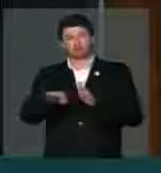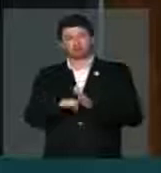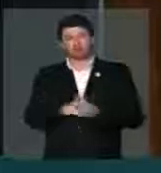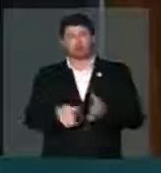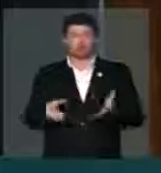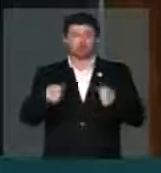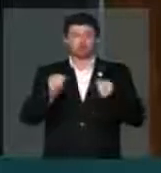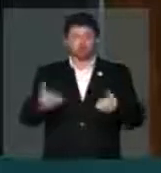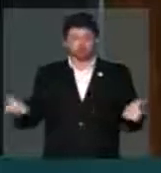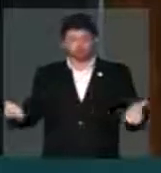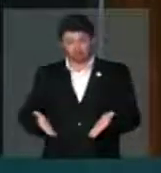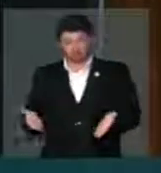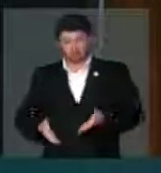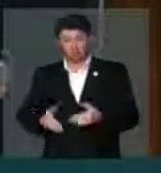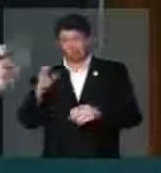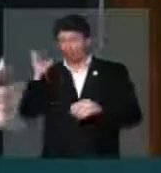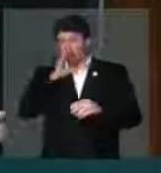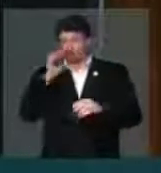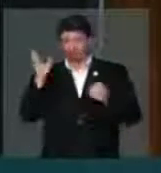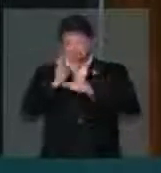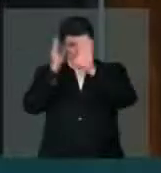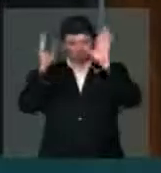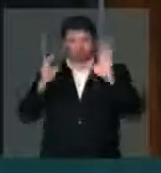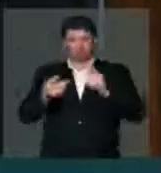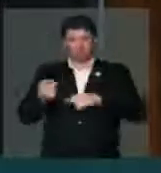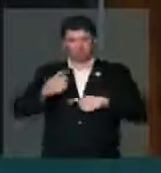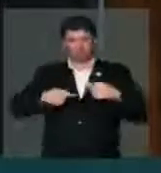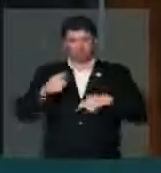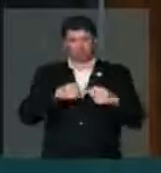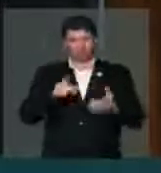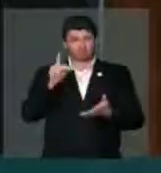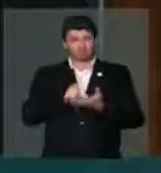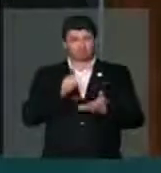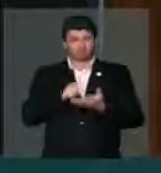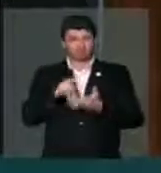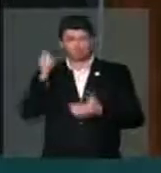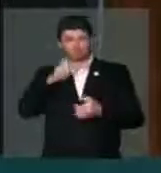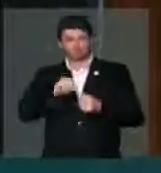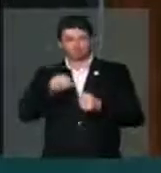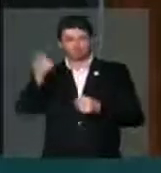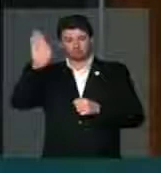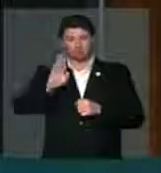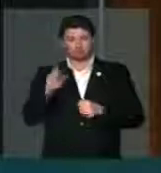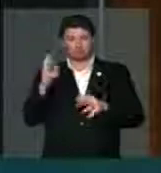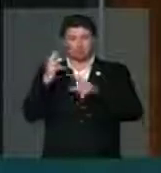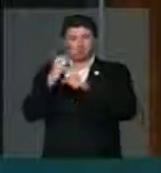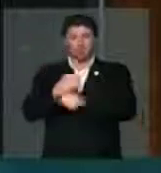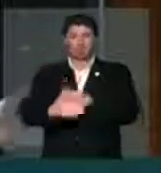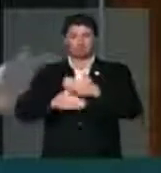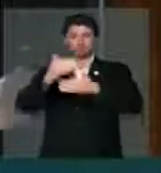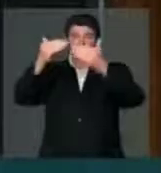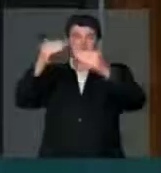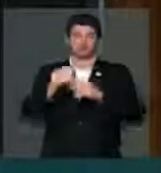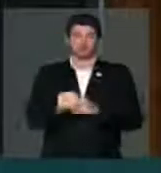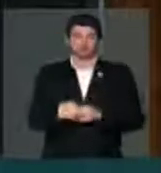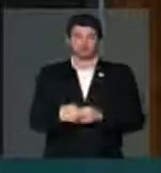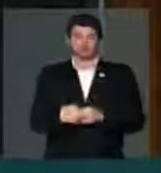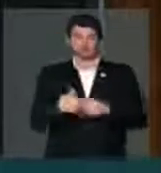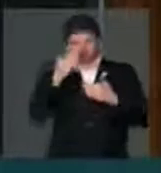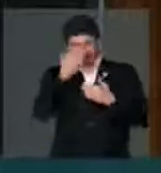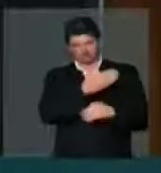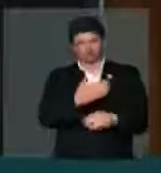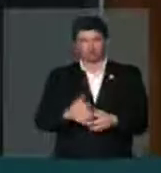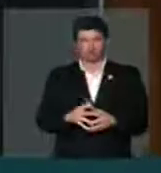forma imediata, rápida, numa tramitação concreta, fazer com que o país retome o seu crescimento e o seu desenvolvimento. Muito